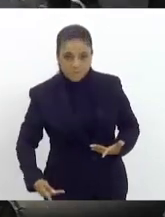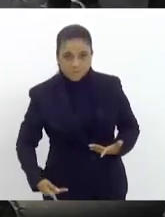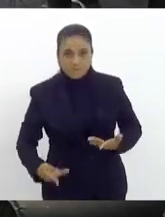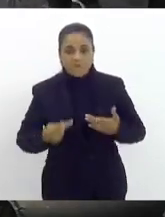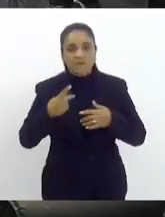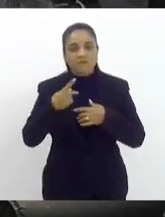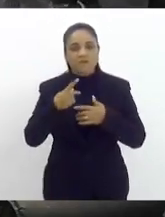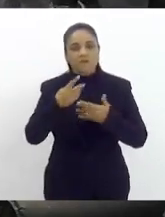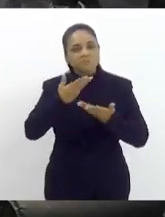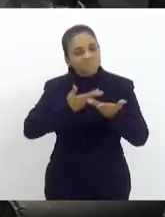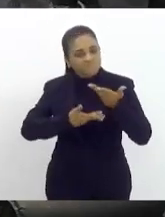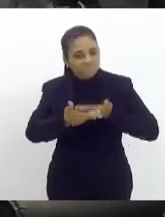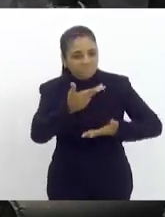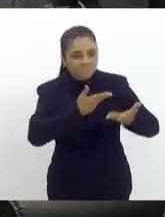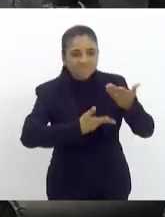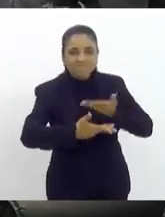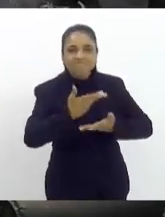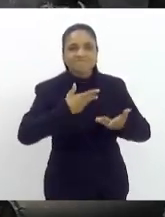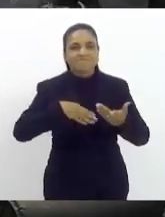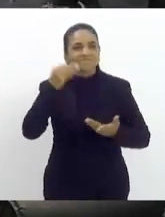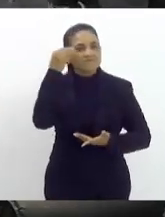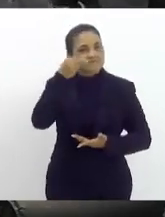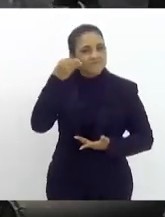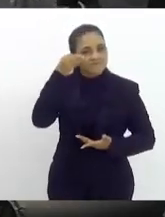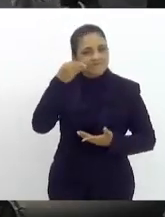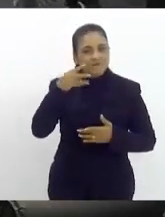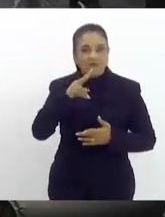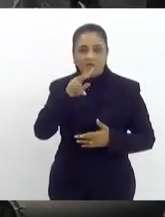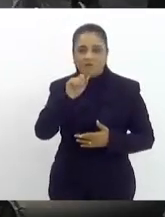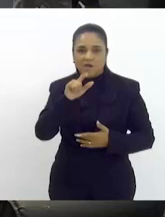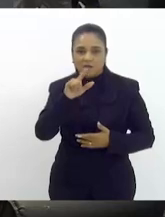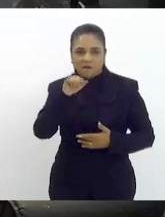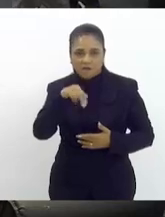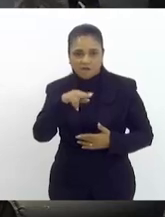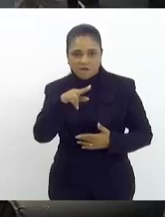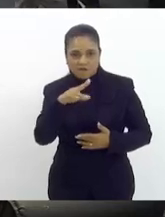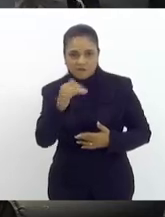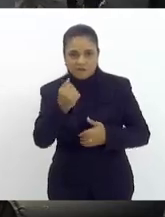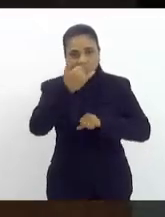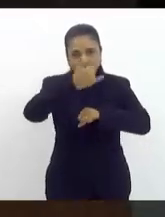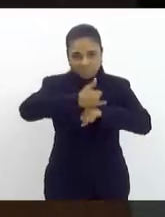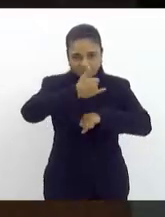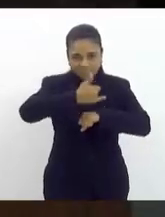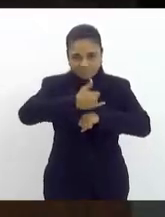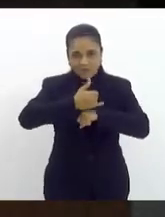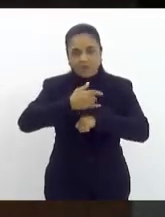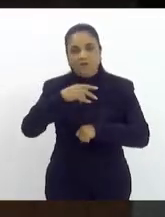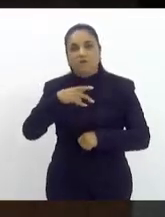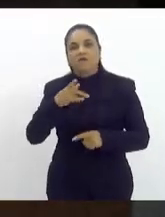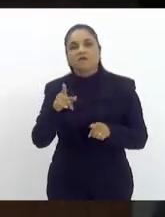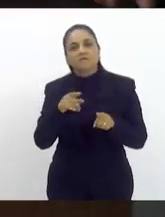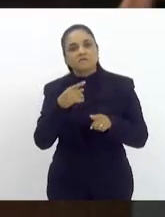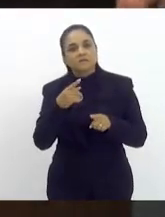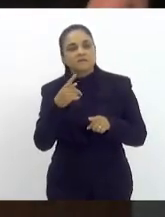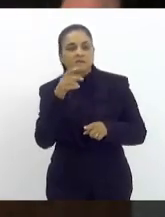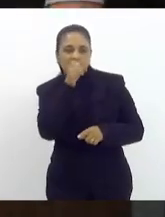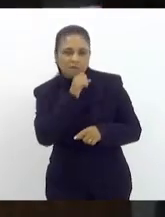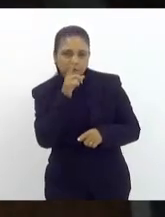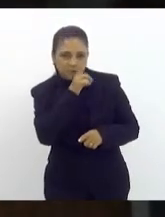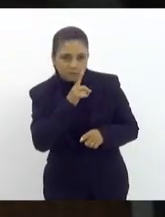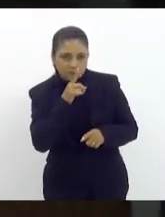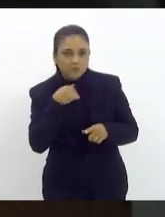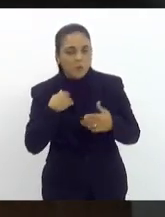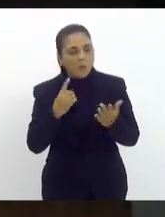compartilhar com vocês uma experiência. Estive em Valença e Volta Redonda nesse final de semana. Tive um encontro com os produtores